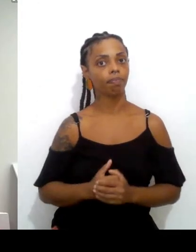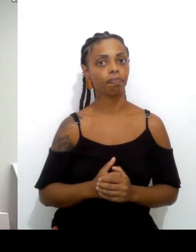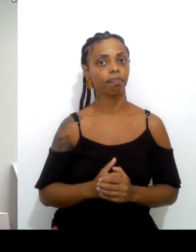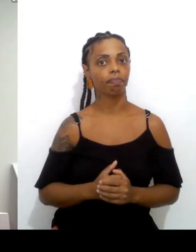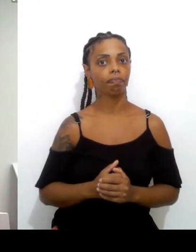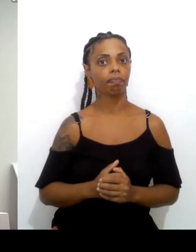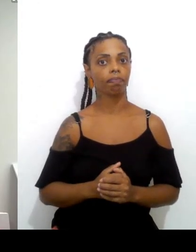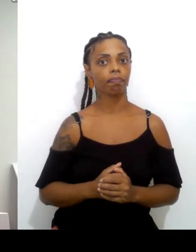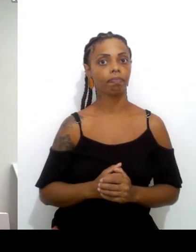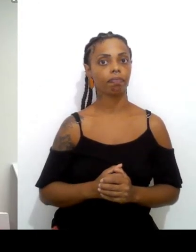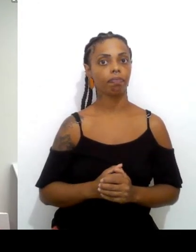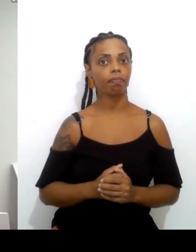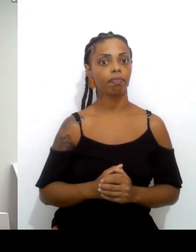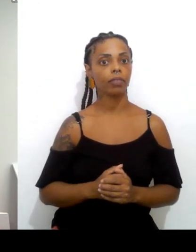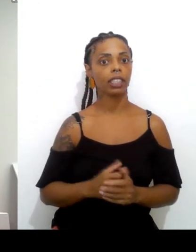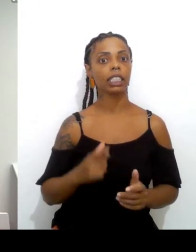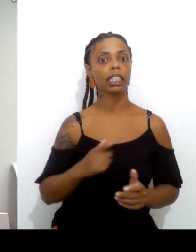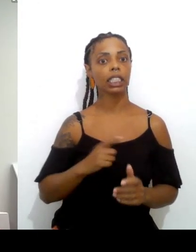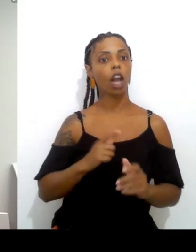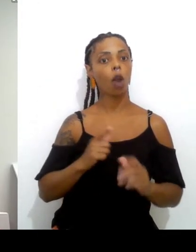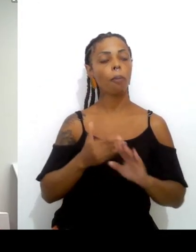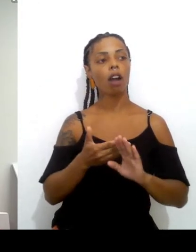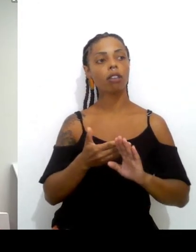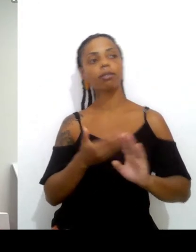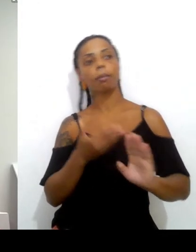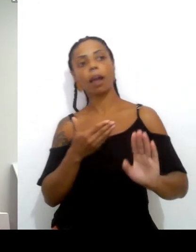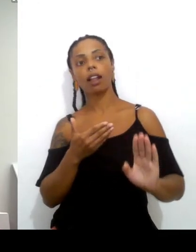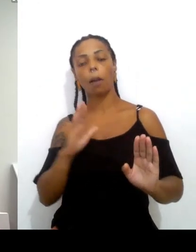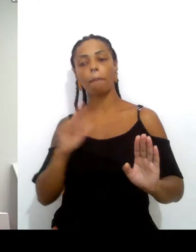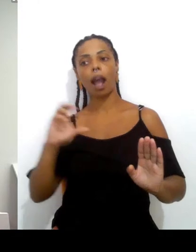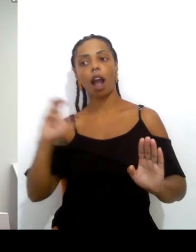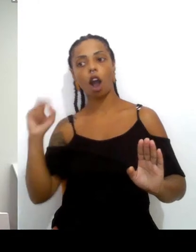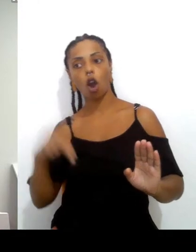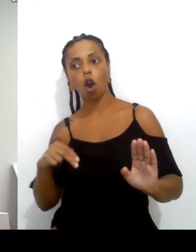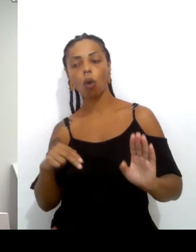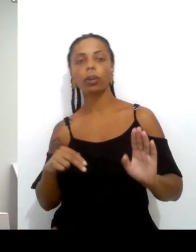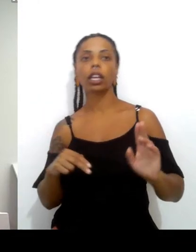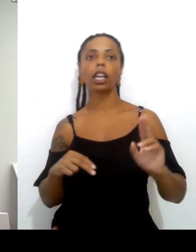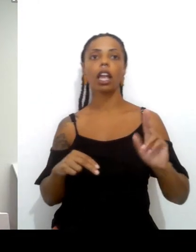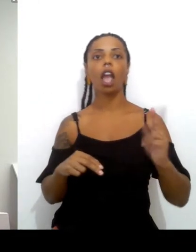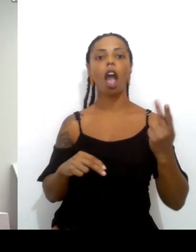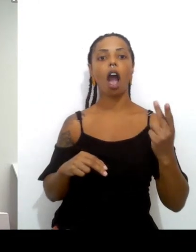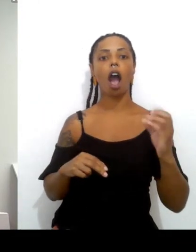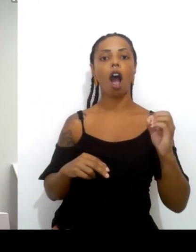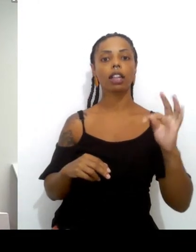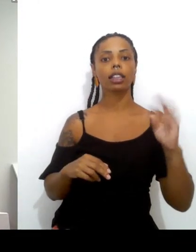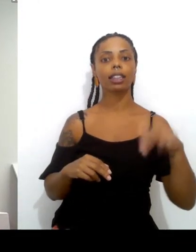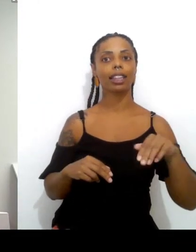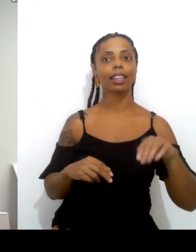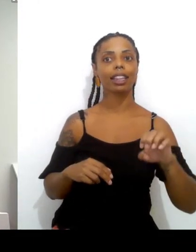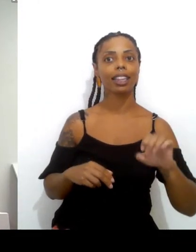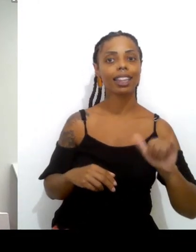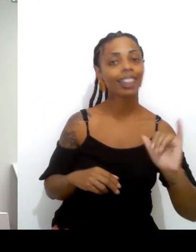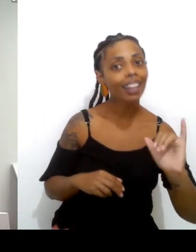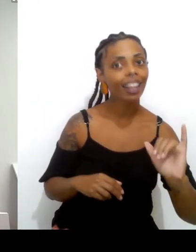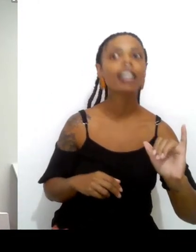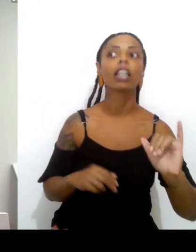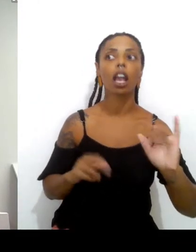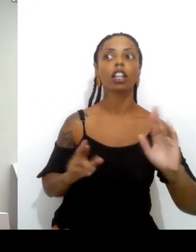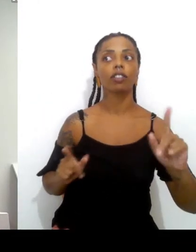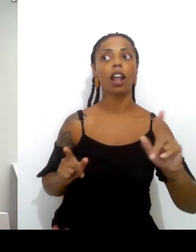havia um espaço uma lacuna entre bacon e Hotmail por exemplo uma lacuna que não pode ser